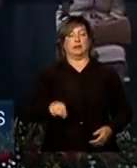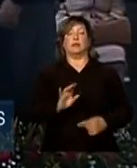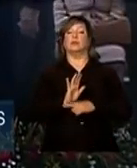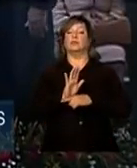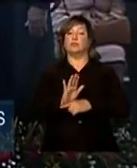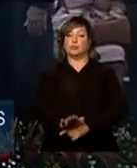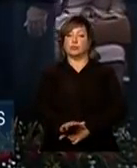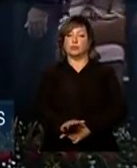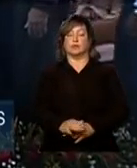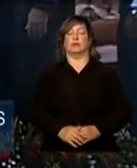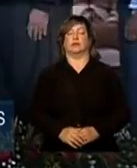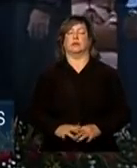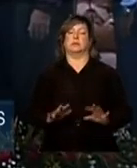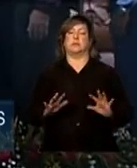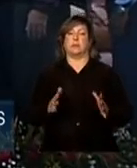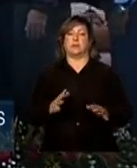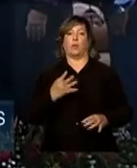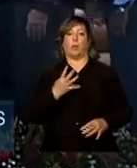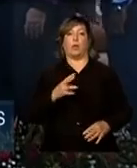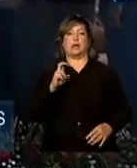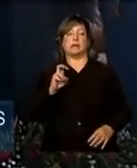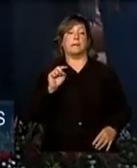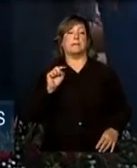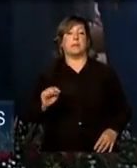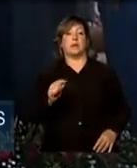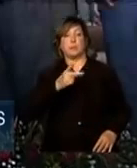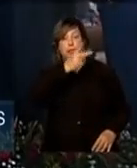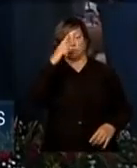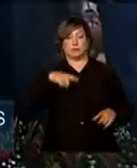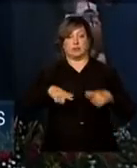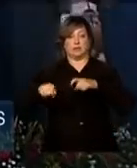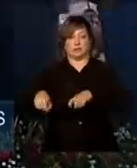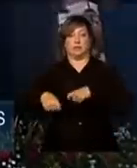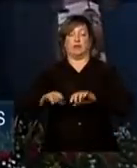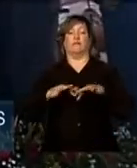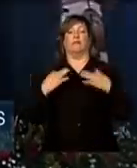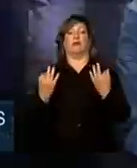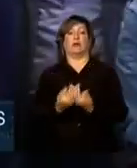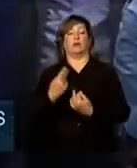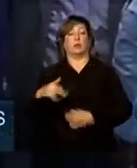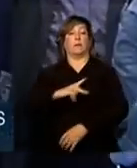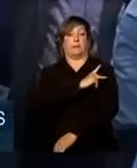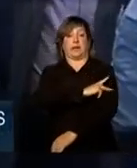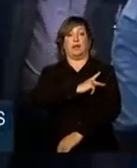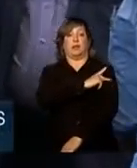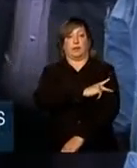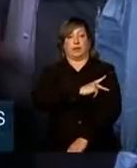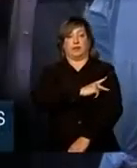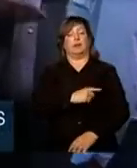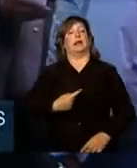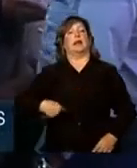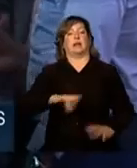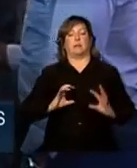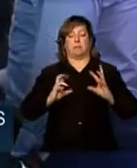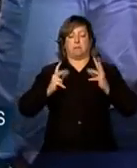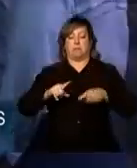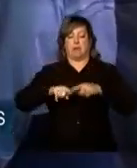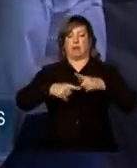beneficiar aproximadamente 45 mil agricultores familiares do Piauí. Essas máquinas vão